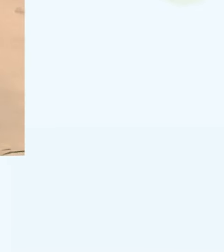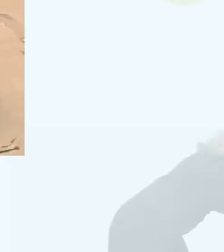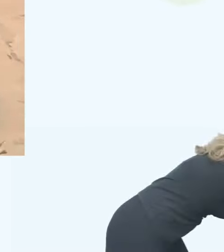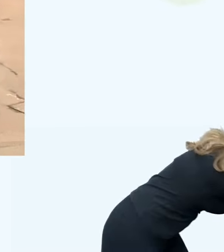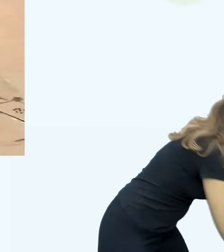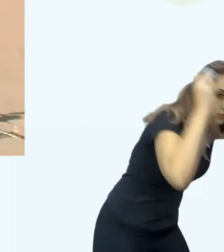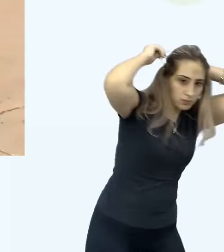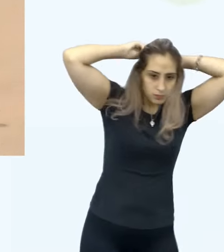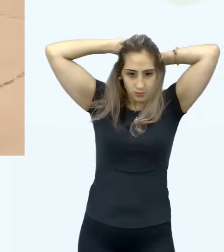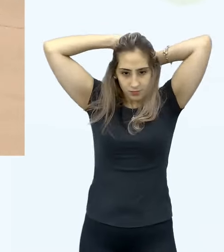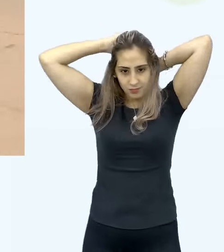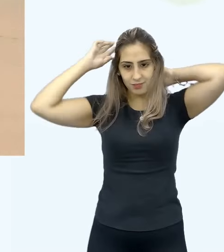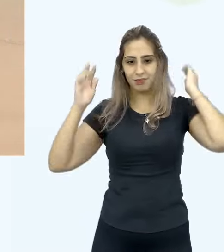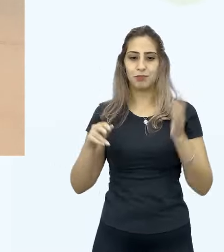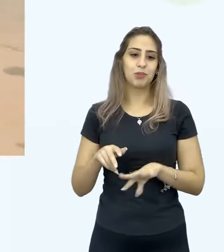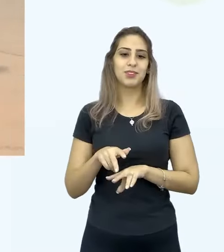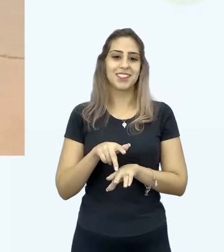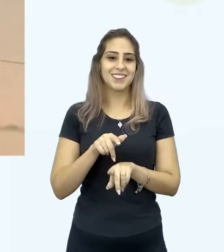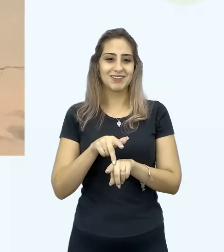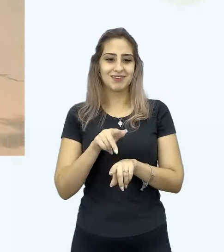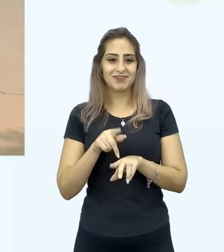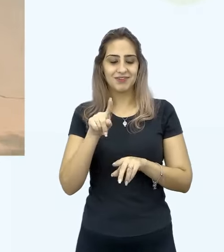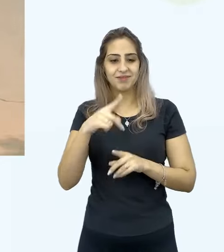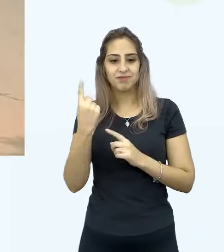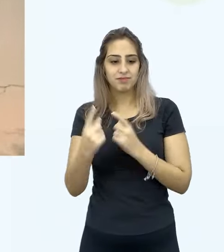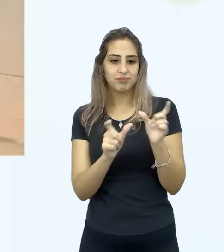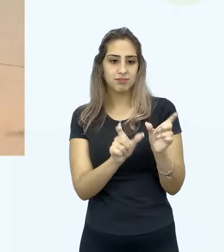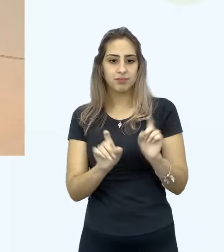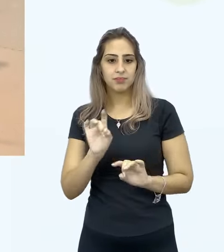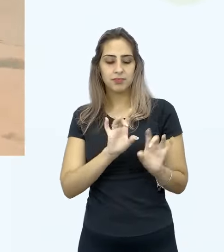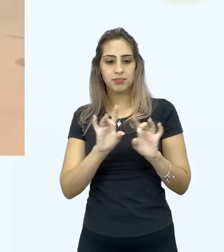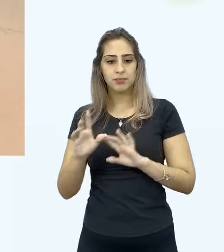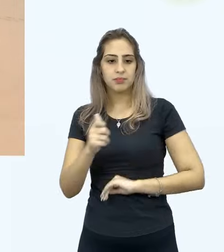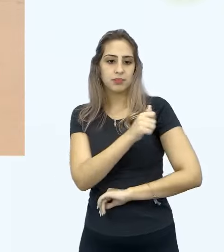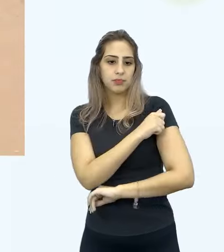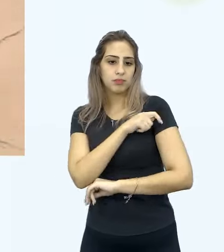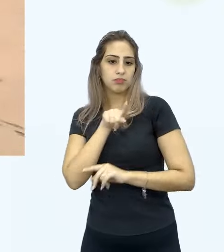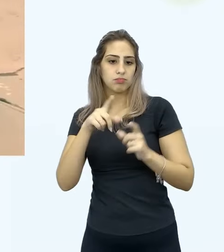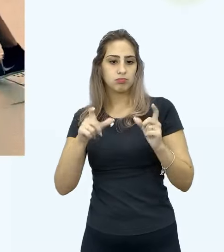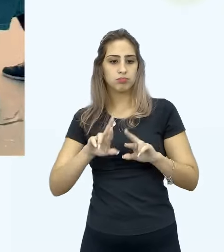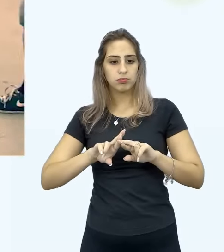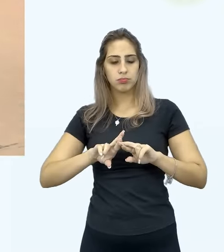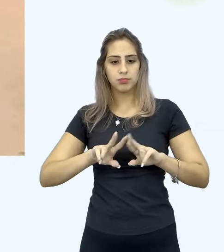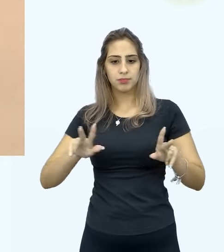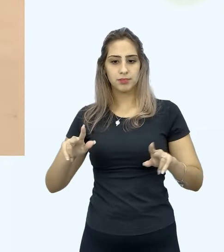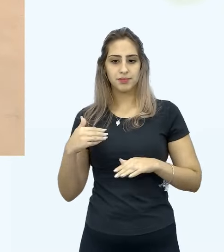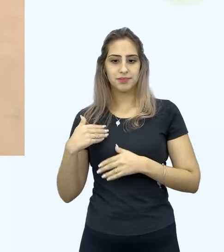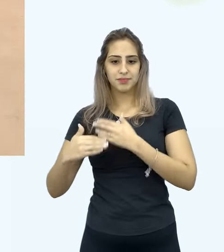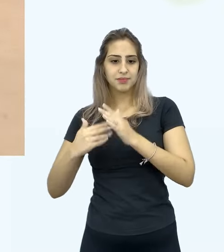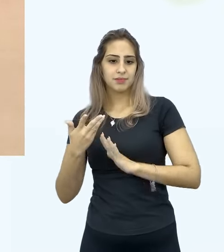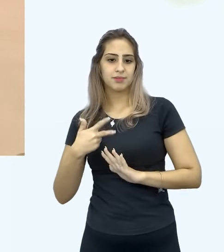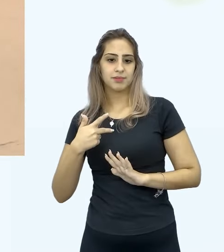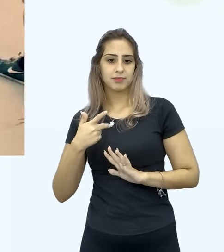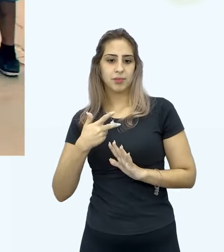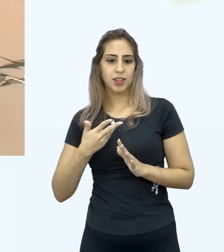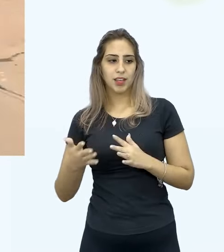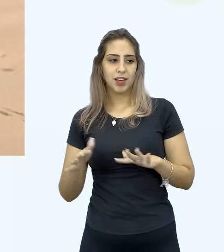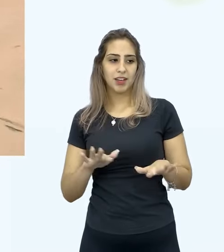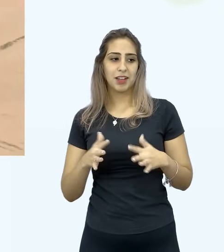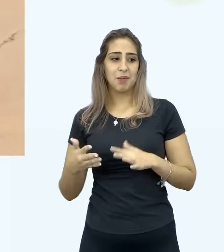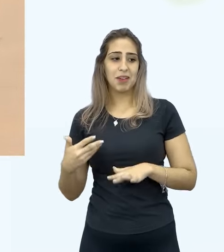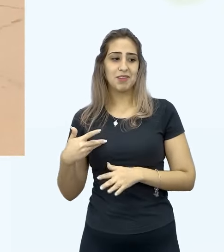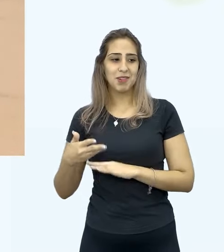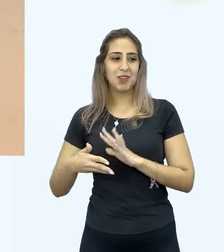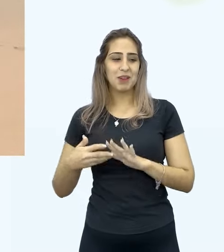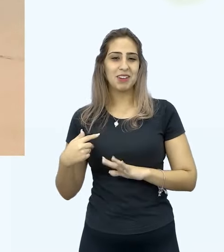O skate é um esporte individual e que cada aluno é um universo diferente, onde a gente tem que trabalhar o equilíbrio, a coordenação,